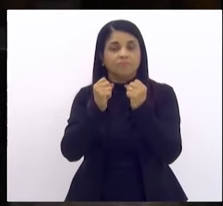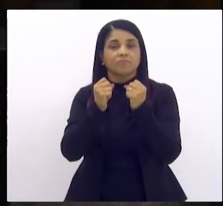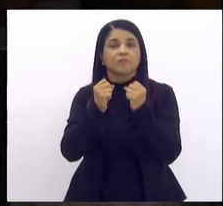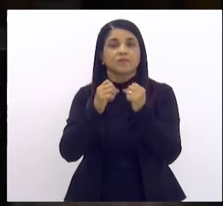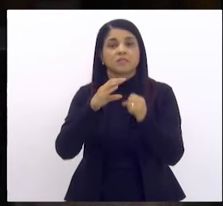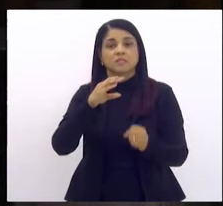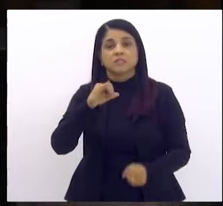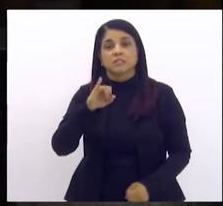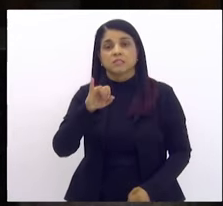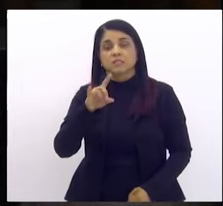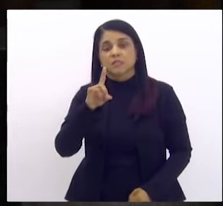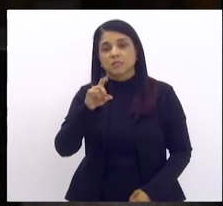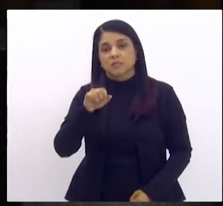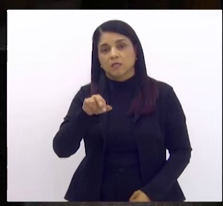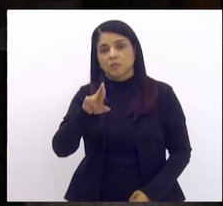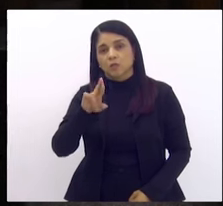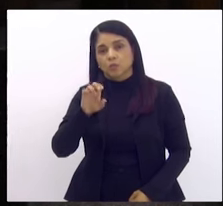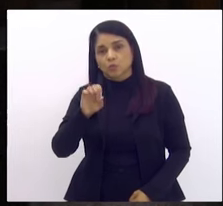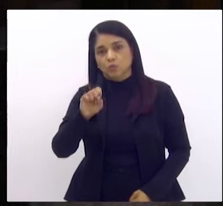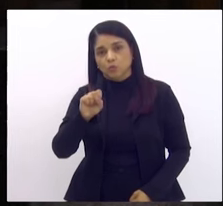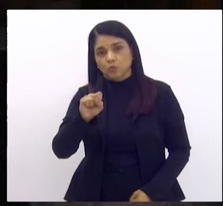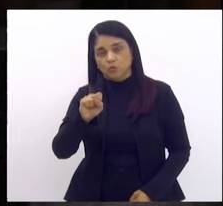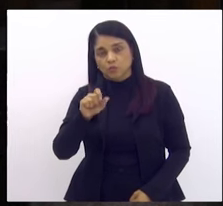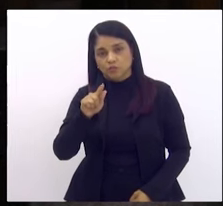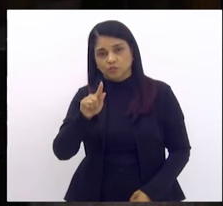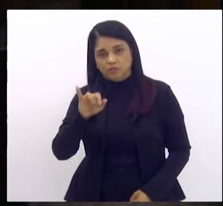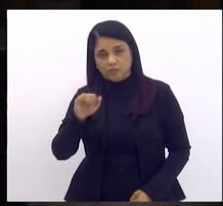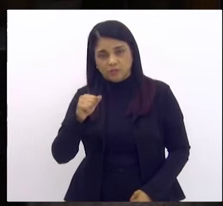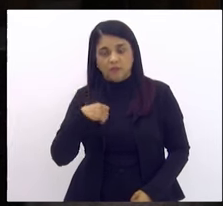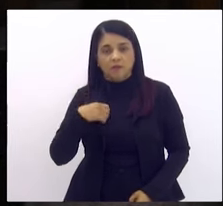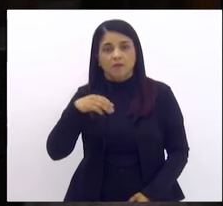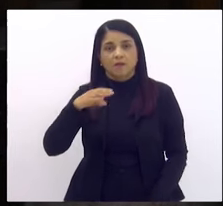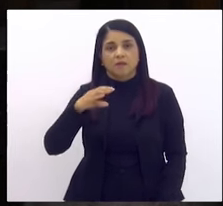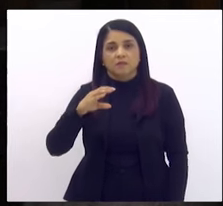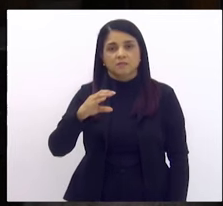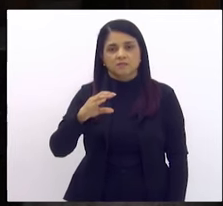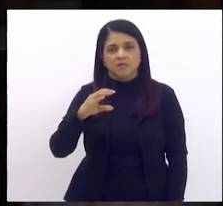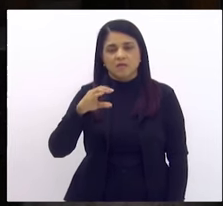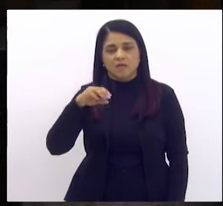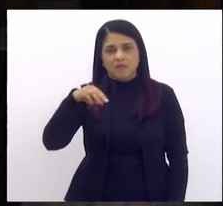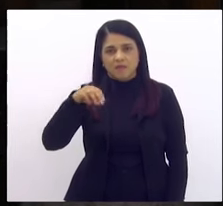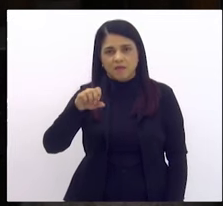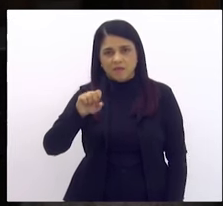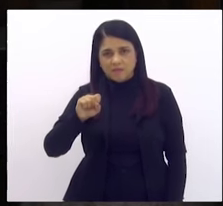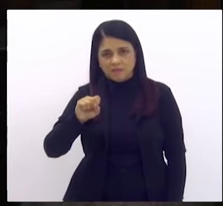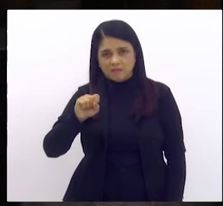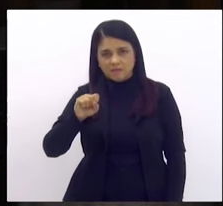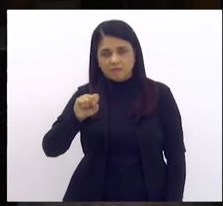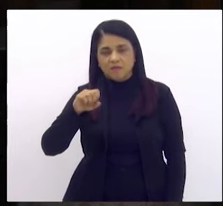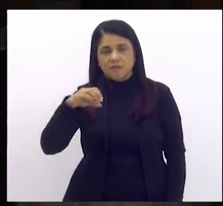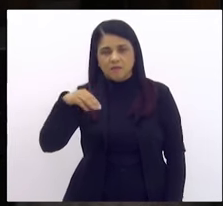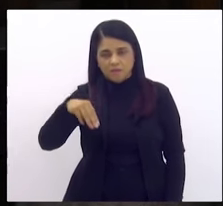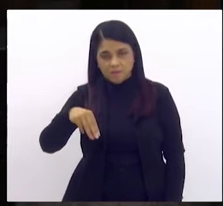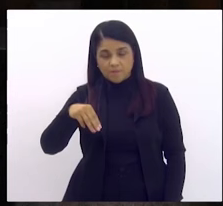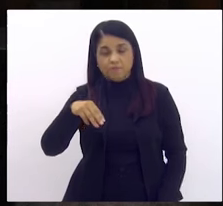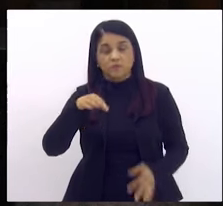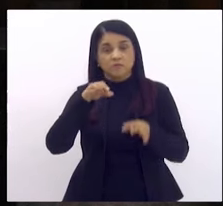CSN, estavam fazendo um movimento de greve, justo e